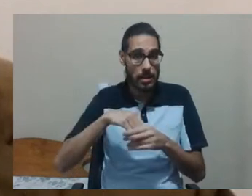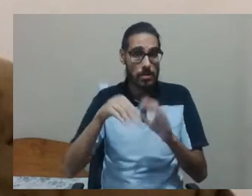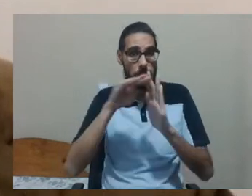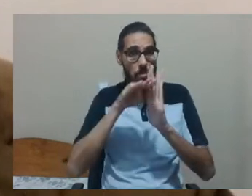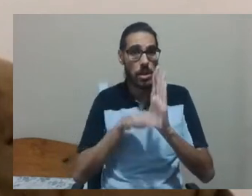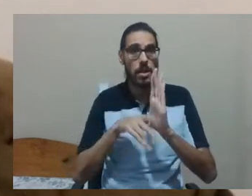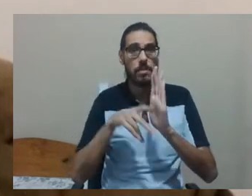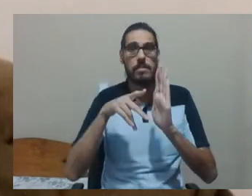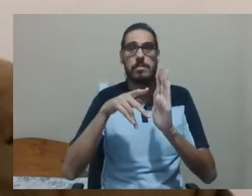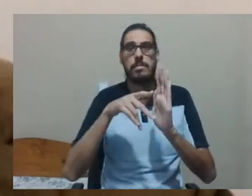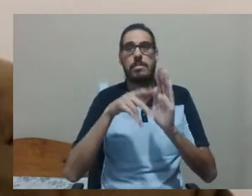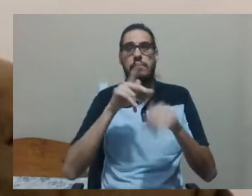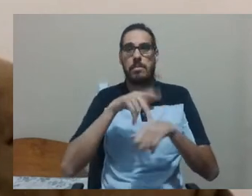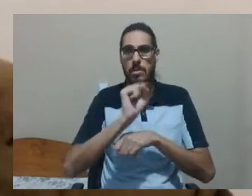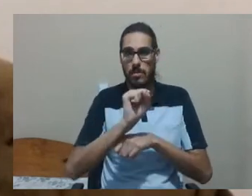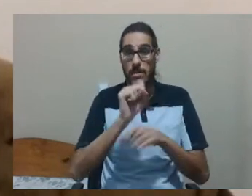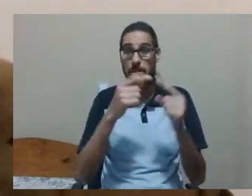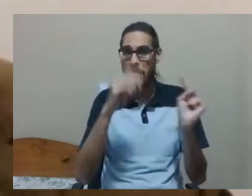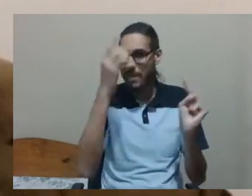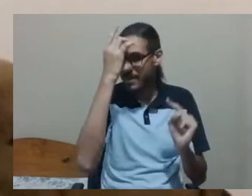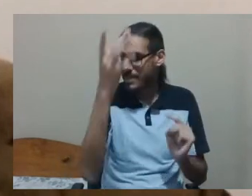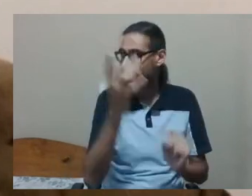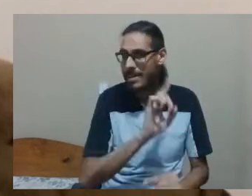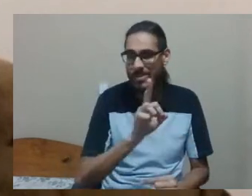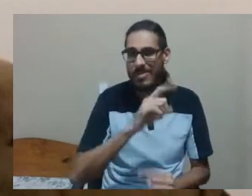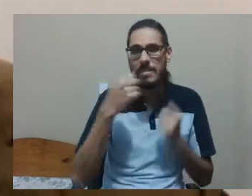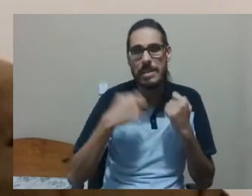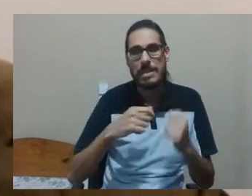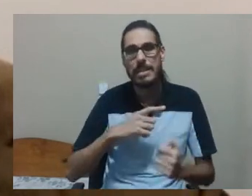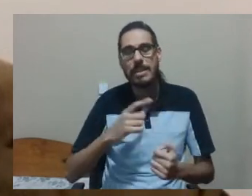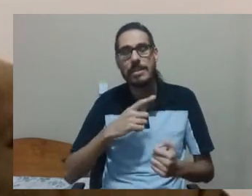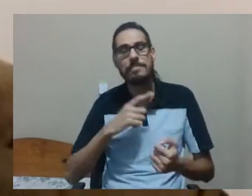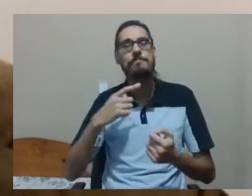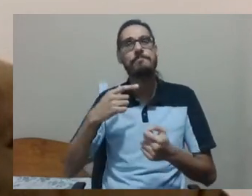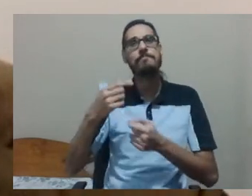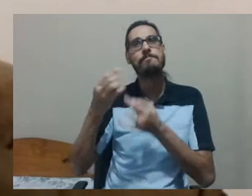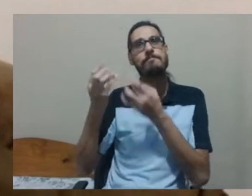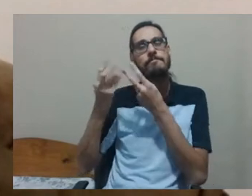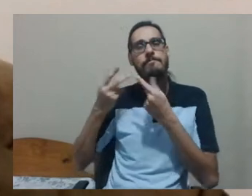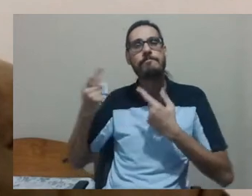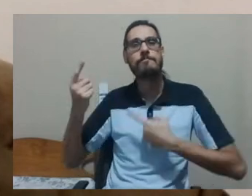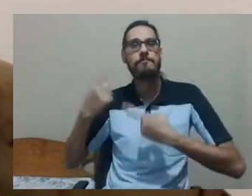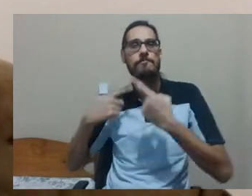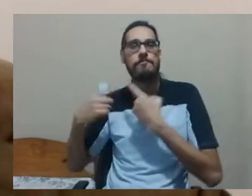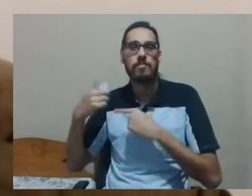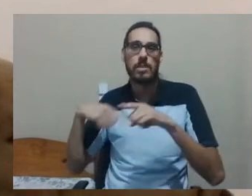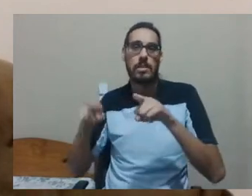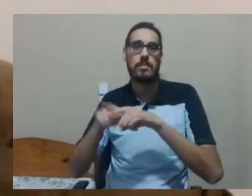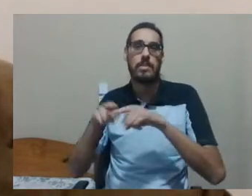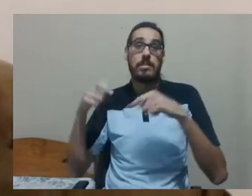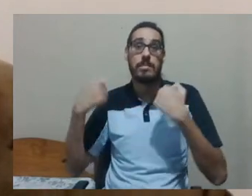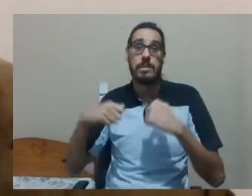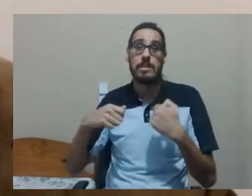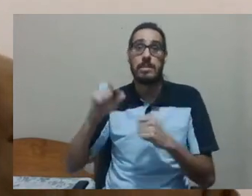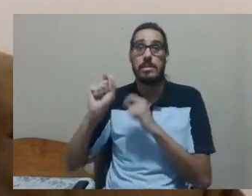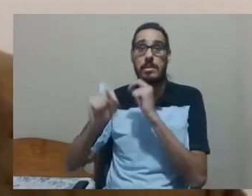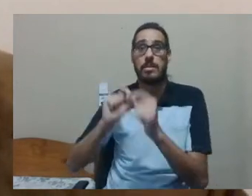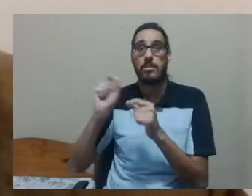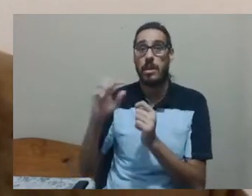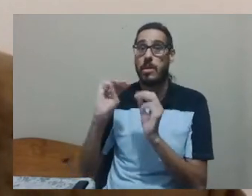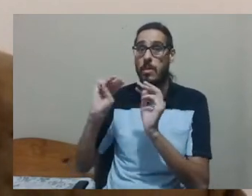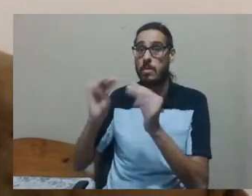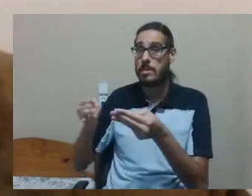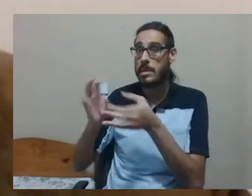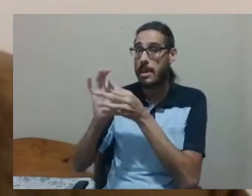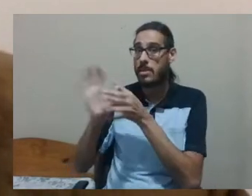e depende de uma boa articulação e depende principalmente do Ministério liberar esse código de vaga. Então, o que